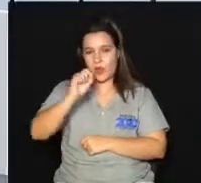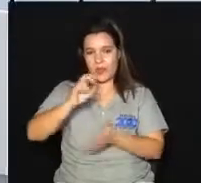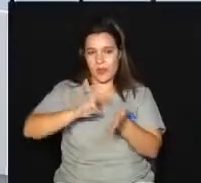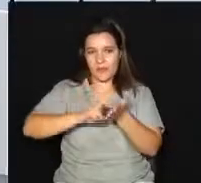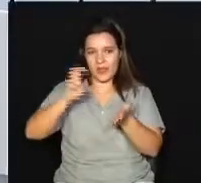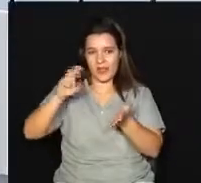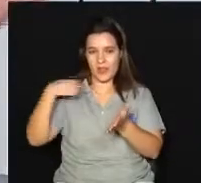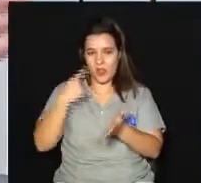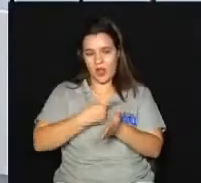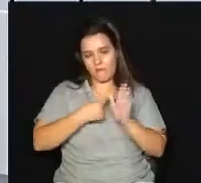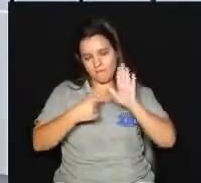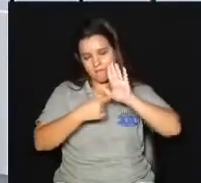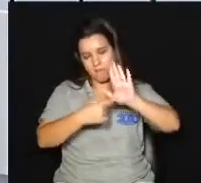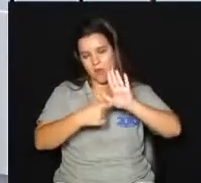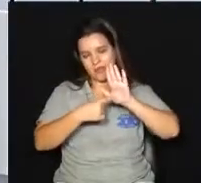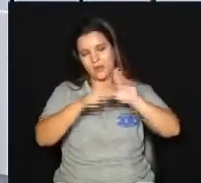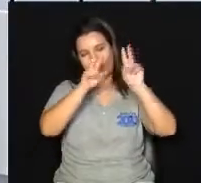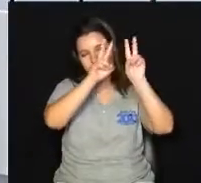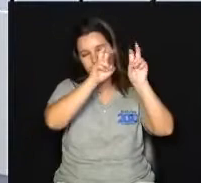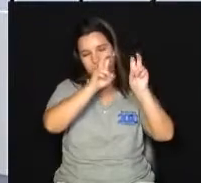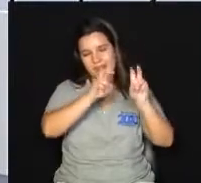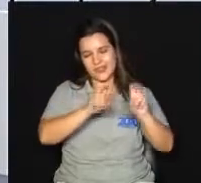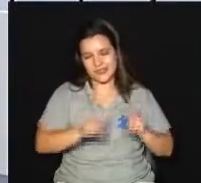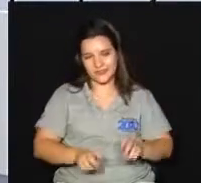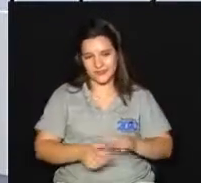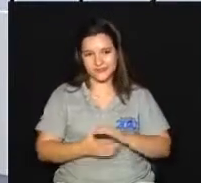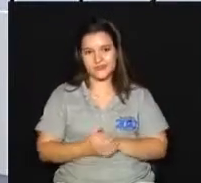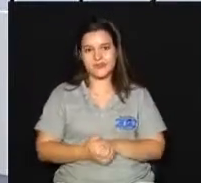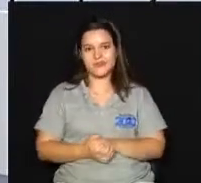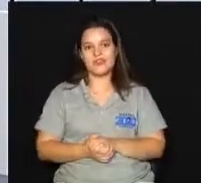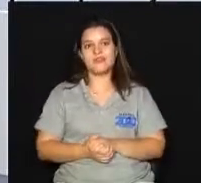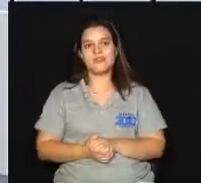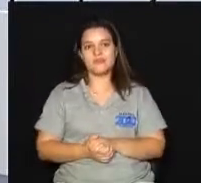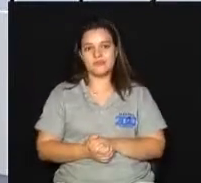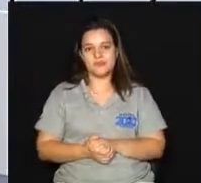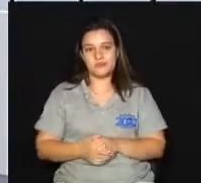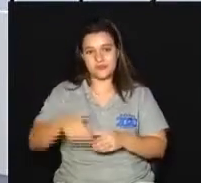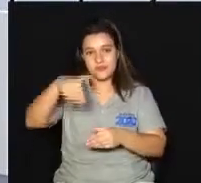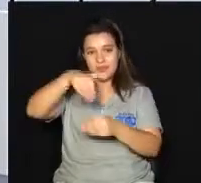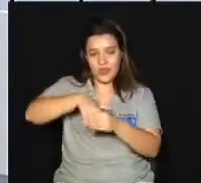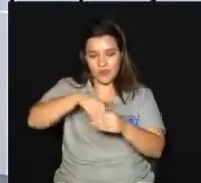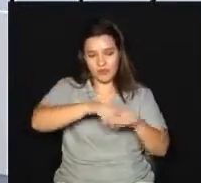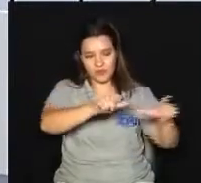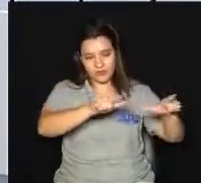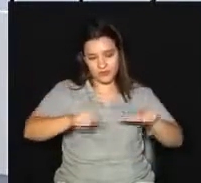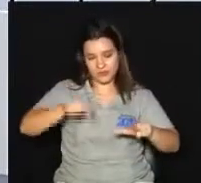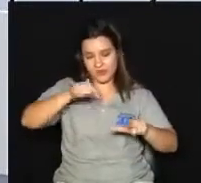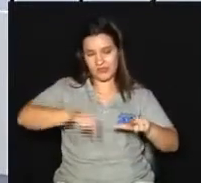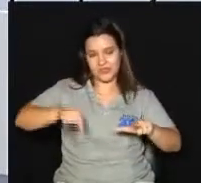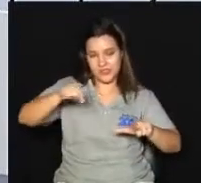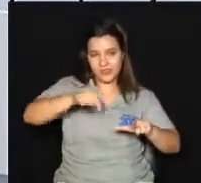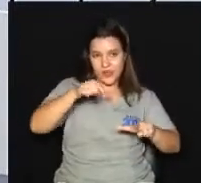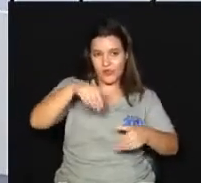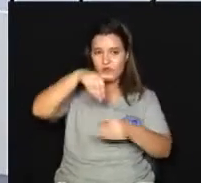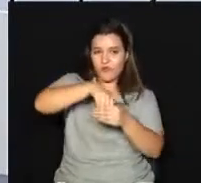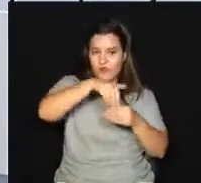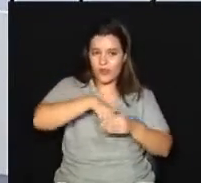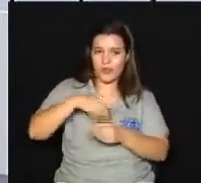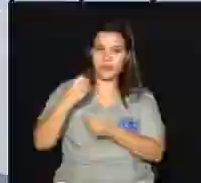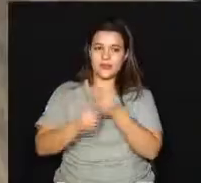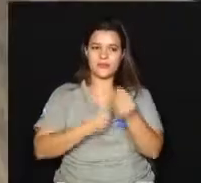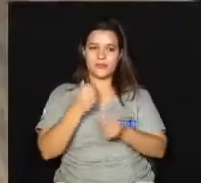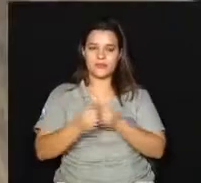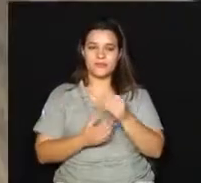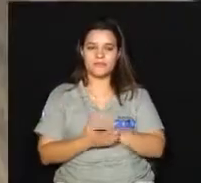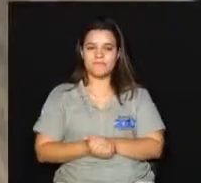8 horas da manhã, a gente abordando todos os assuntos em relação à urna, em relação a esse clima de votação. E,